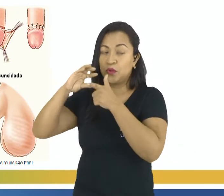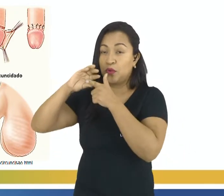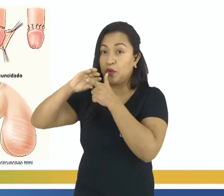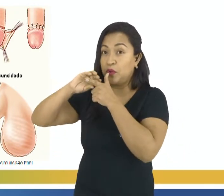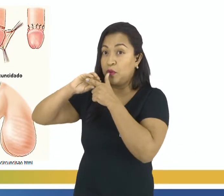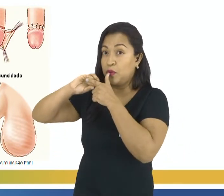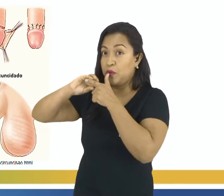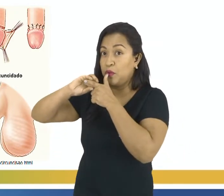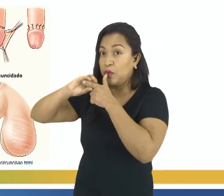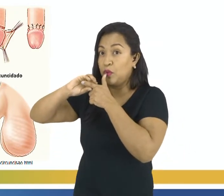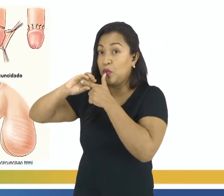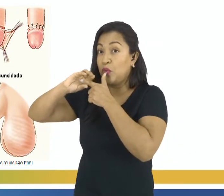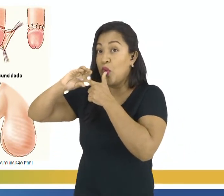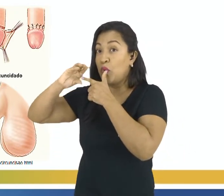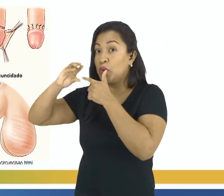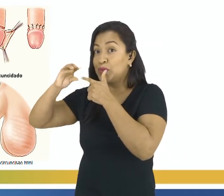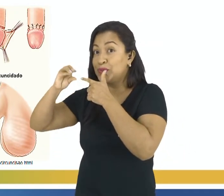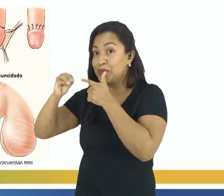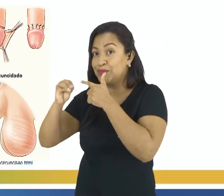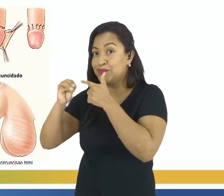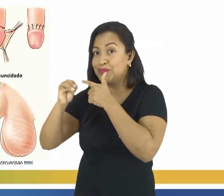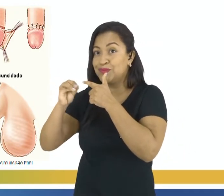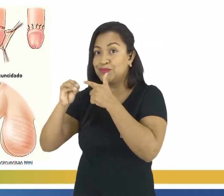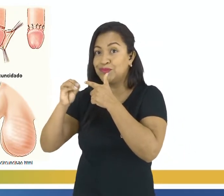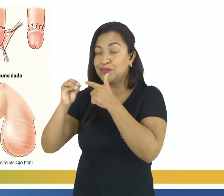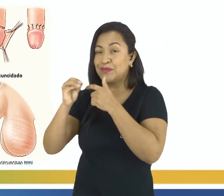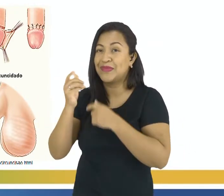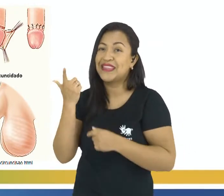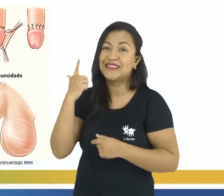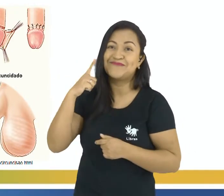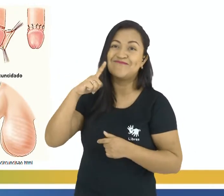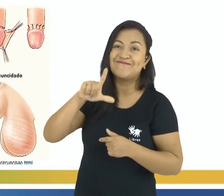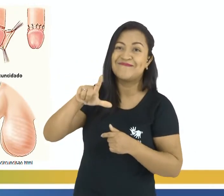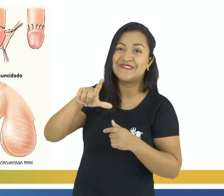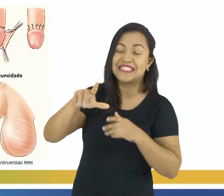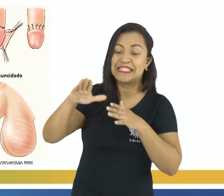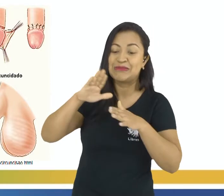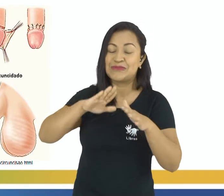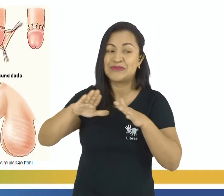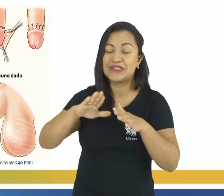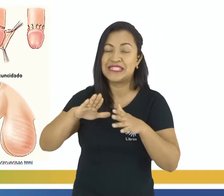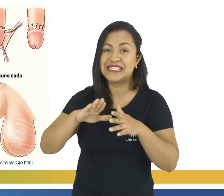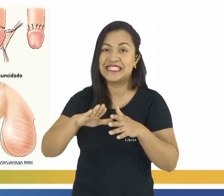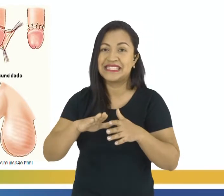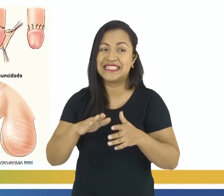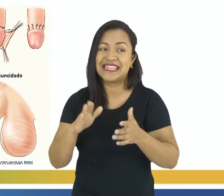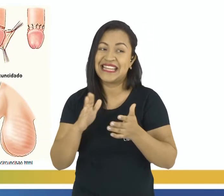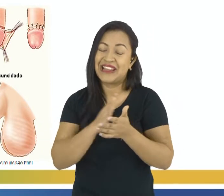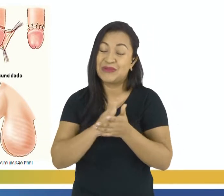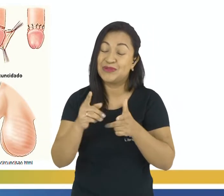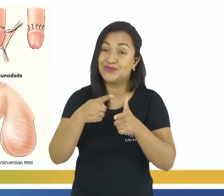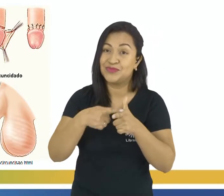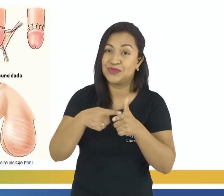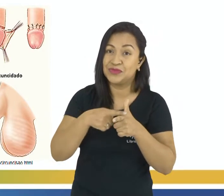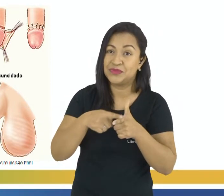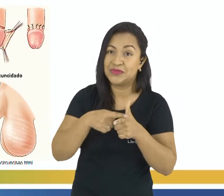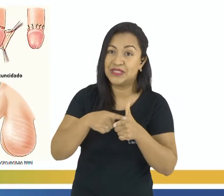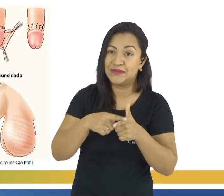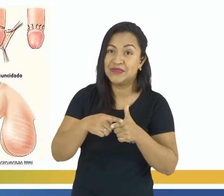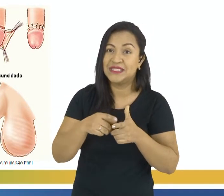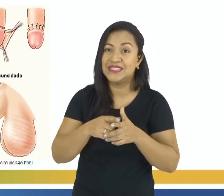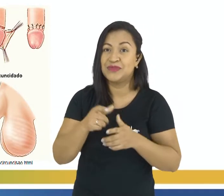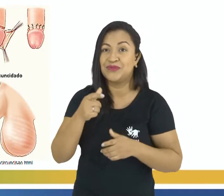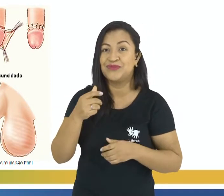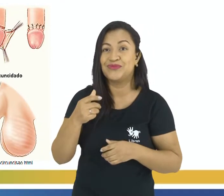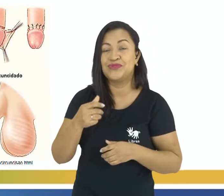toda a glande e não consegue fazer essa movimentação. E isso pode trazer problemas, tanto quando o indivíduo